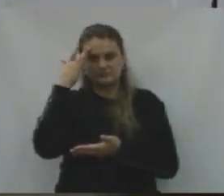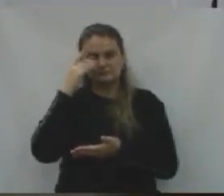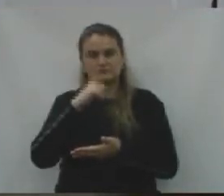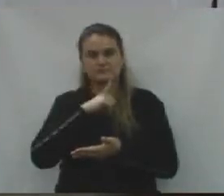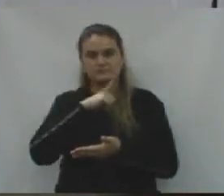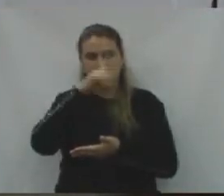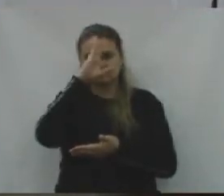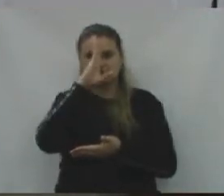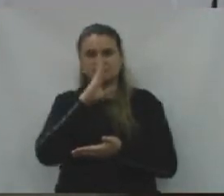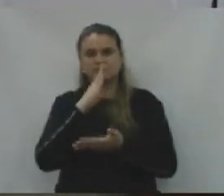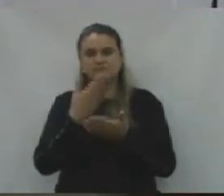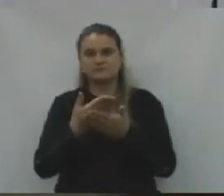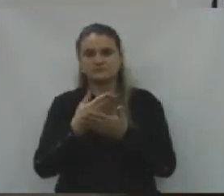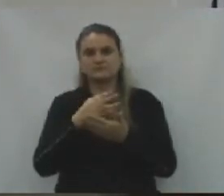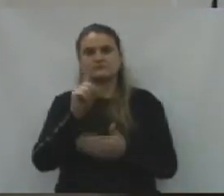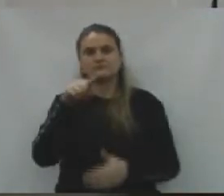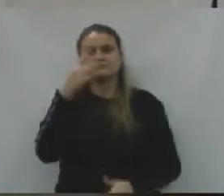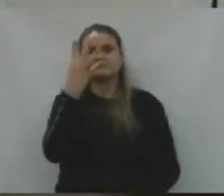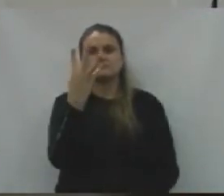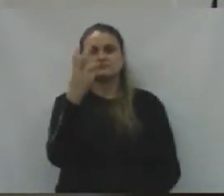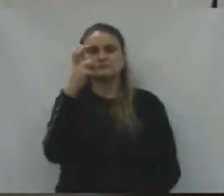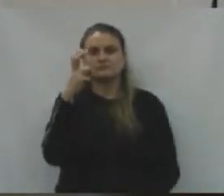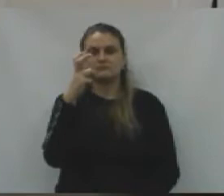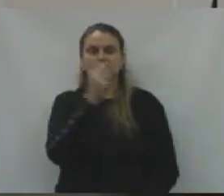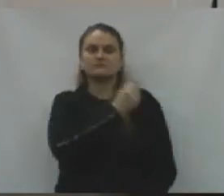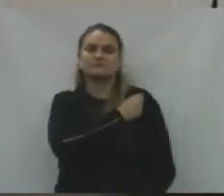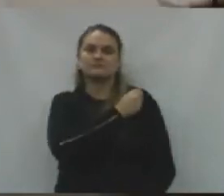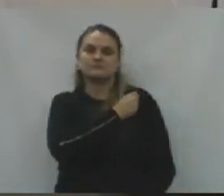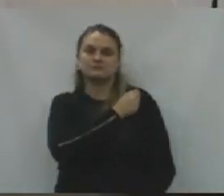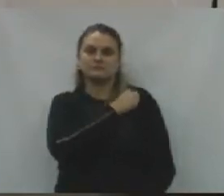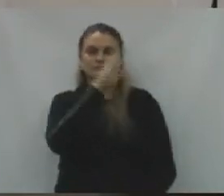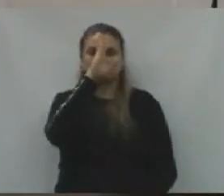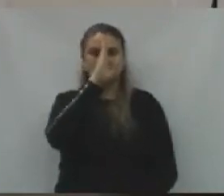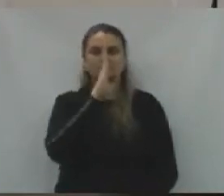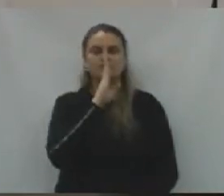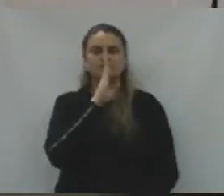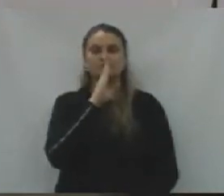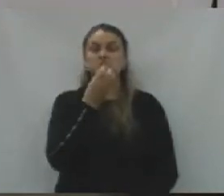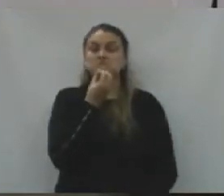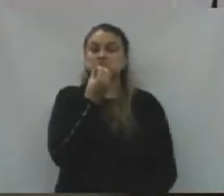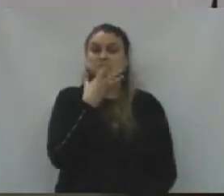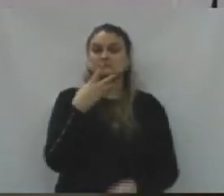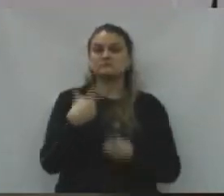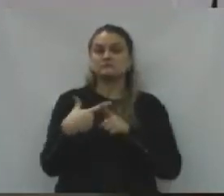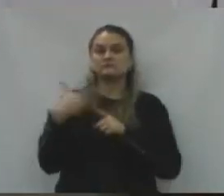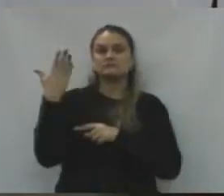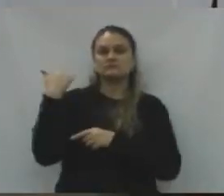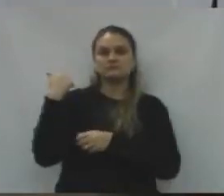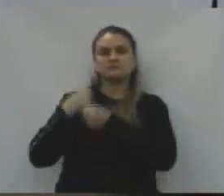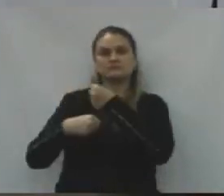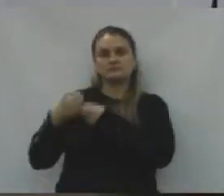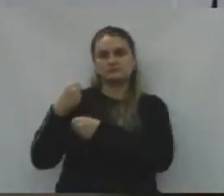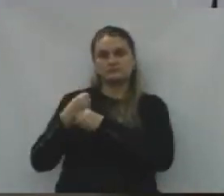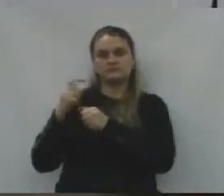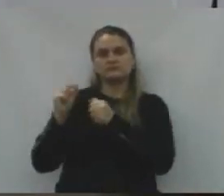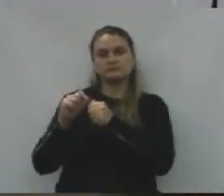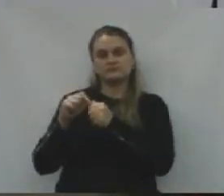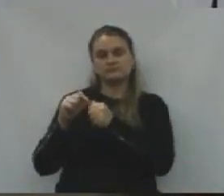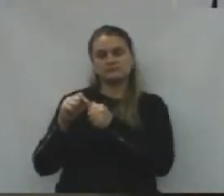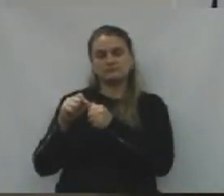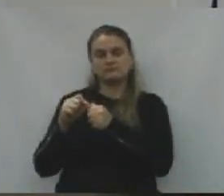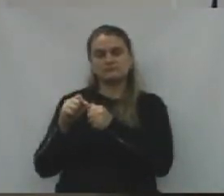a Uniuv tem, são 45 alunos bolsistas, graças a um programa feito em